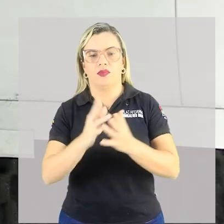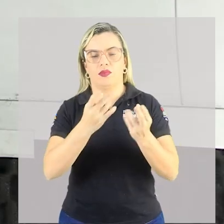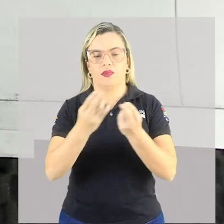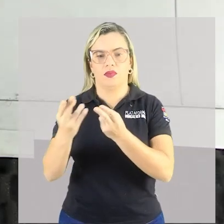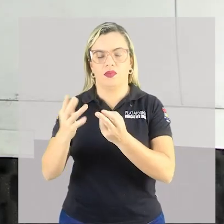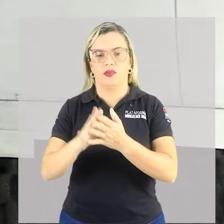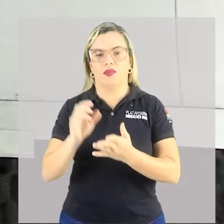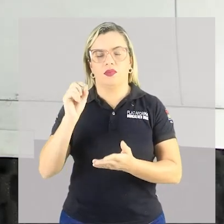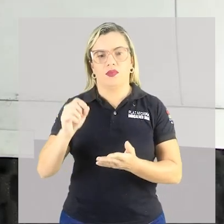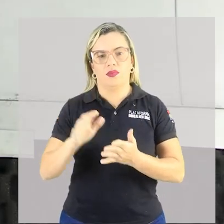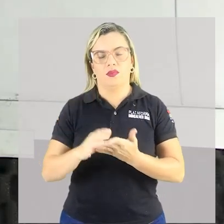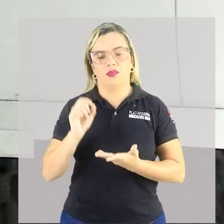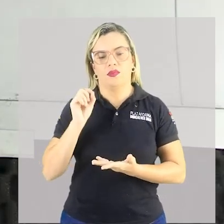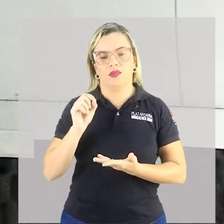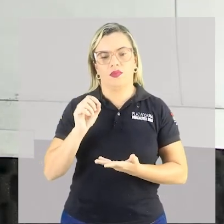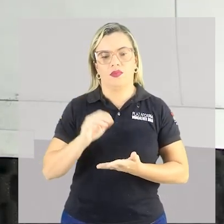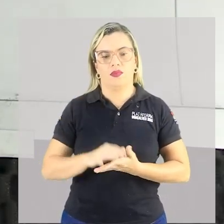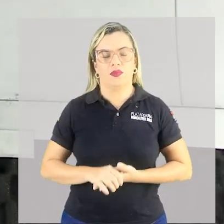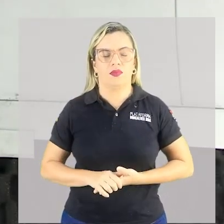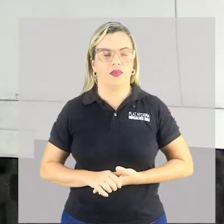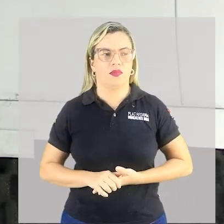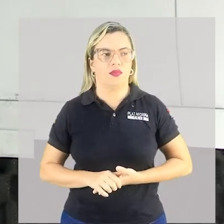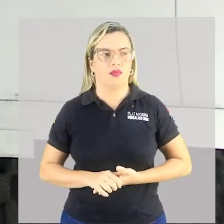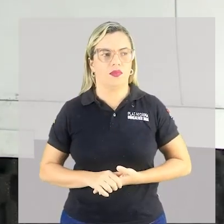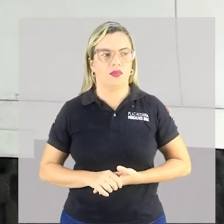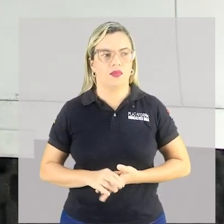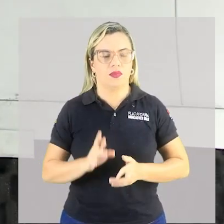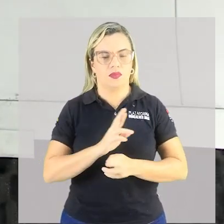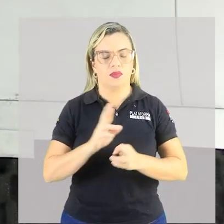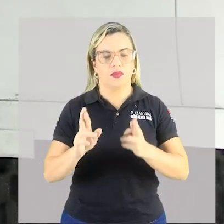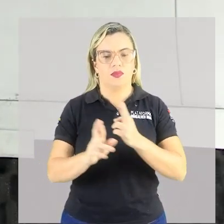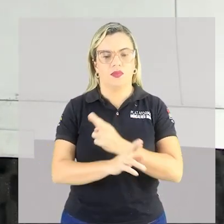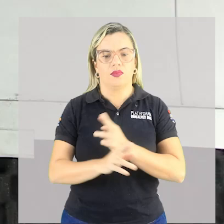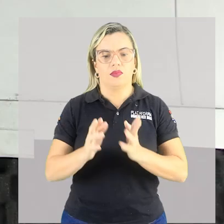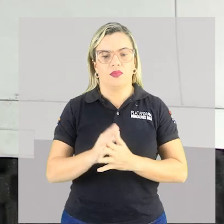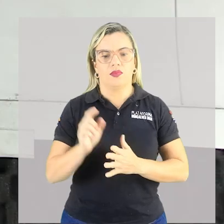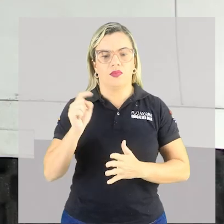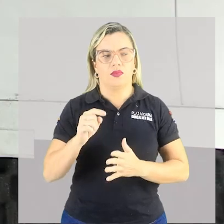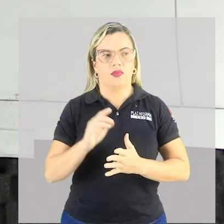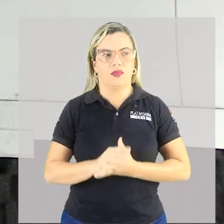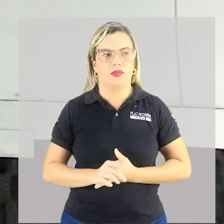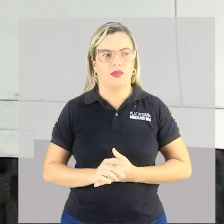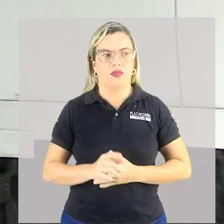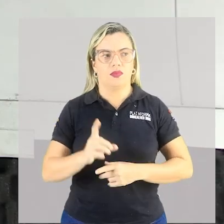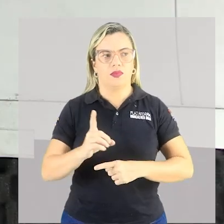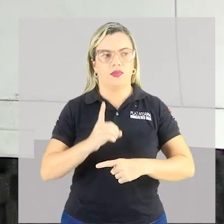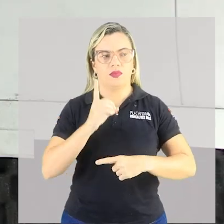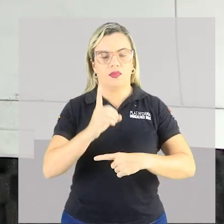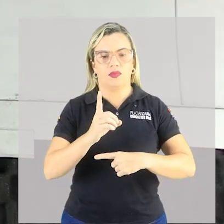Iguais. Turma, se as velocidades são iguais, eu vou dizer que a distância 1